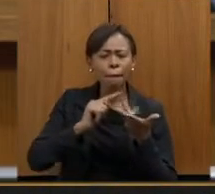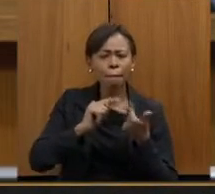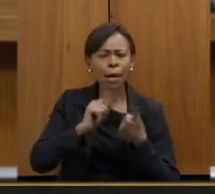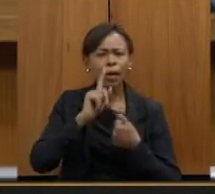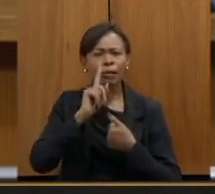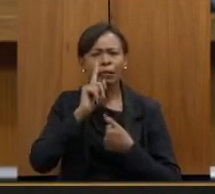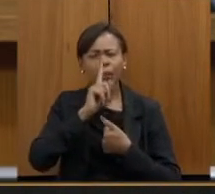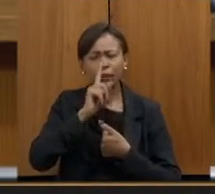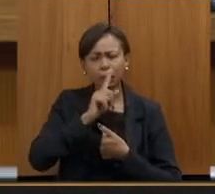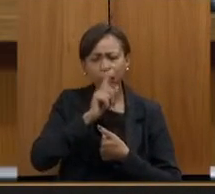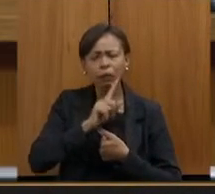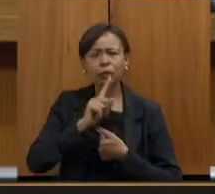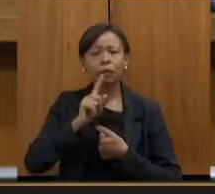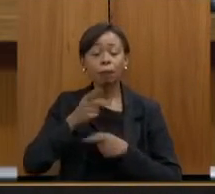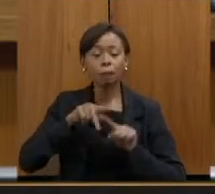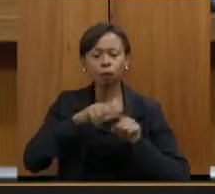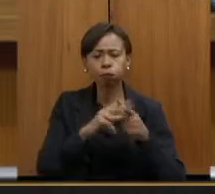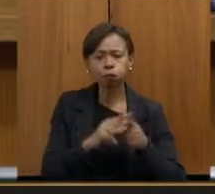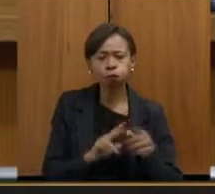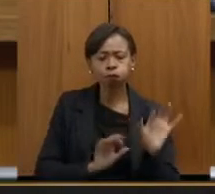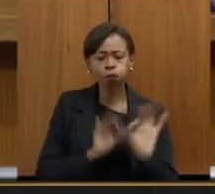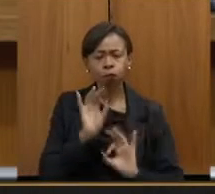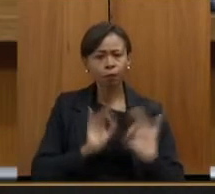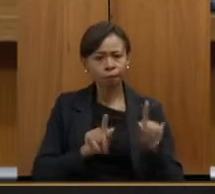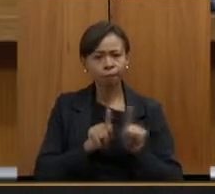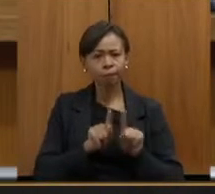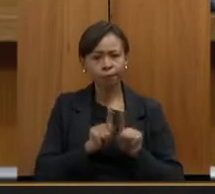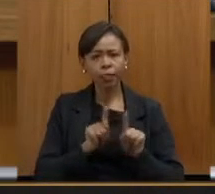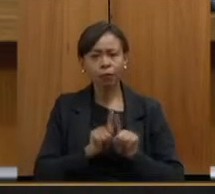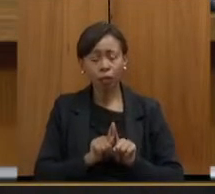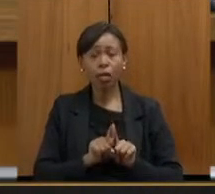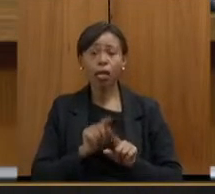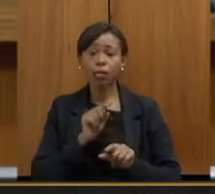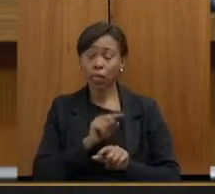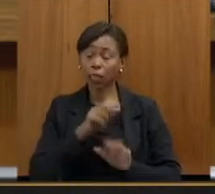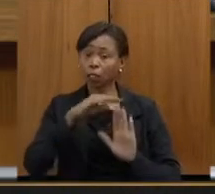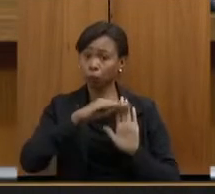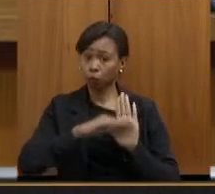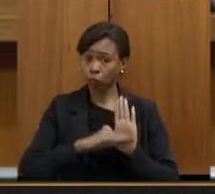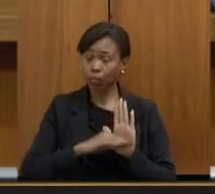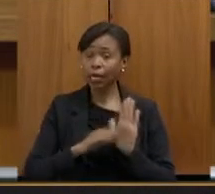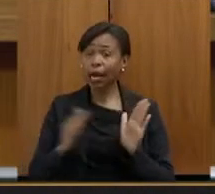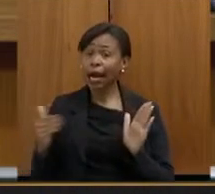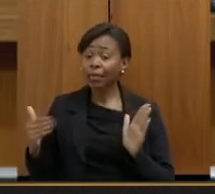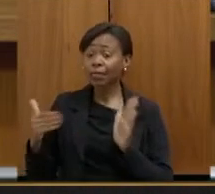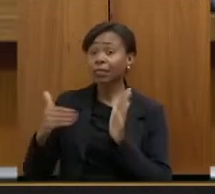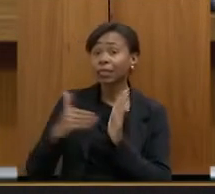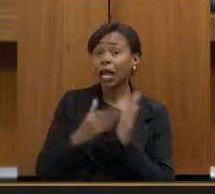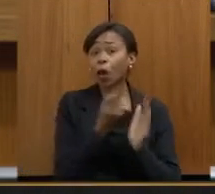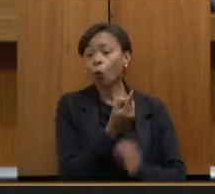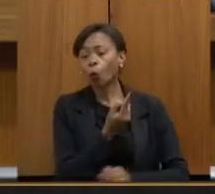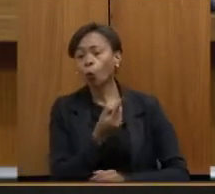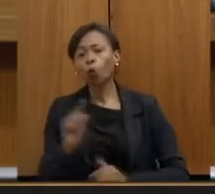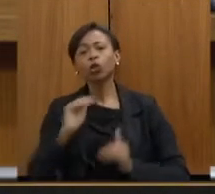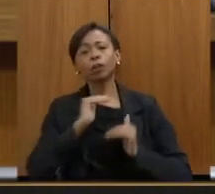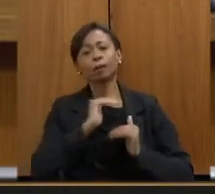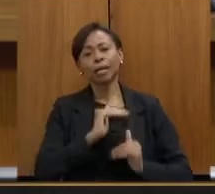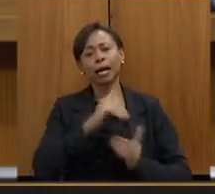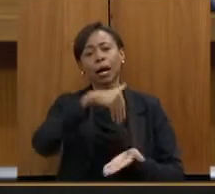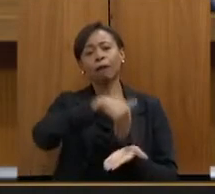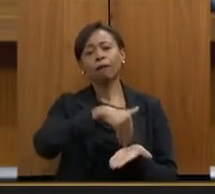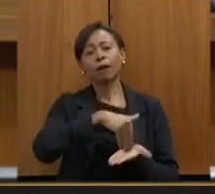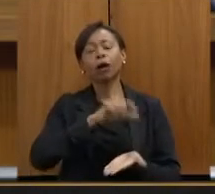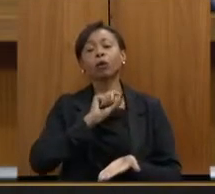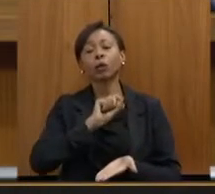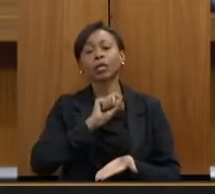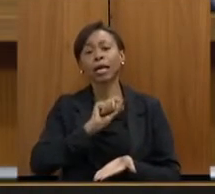adequadas no projeto de regularização fundiária que foi elaborado, até a última etapa, que é a decisão da